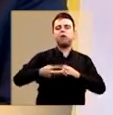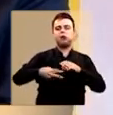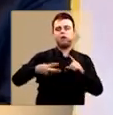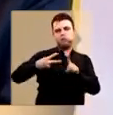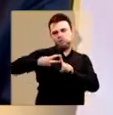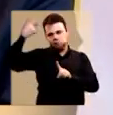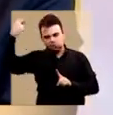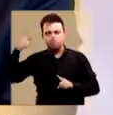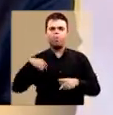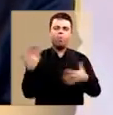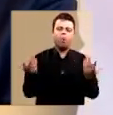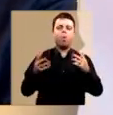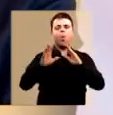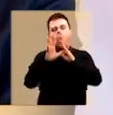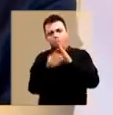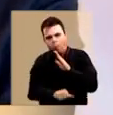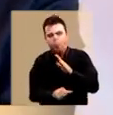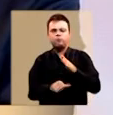né? Então